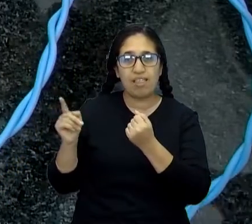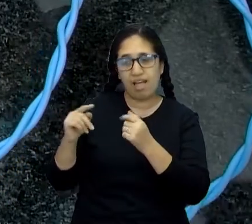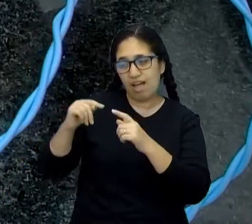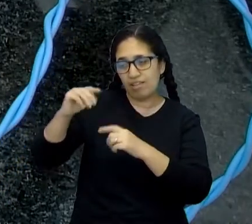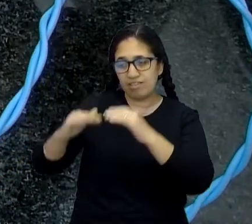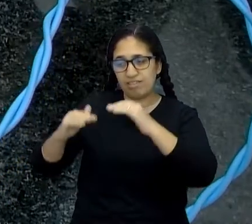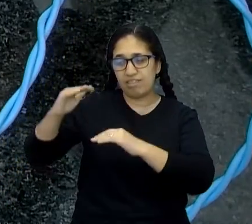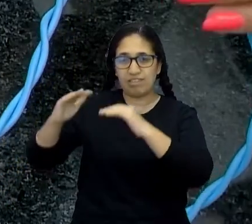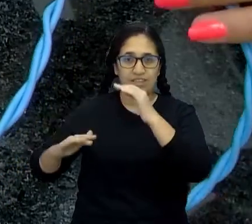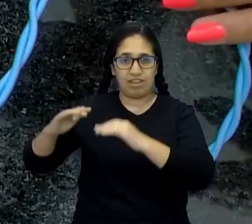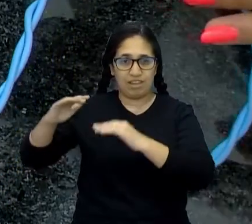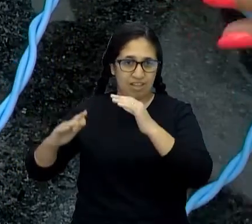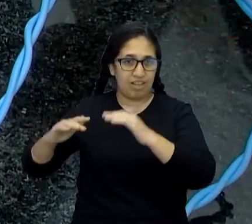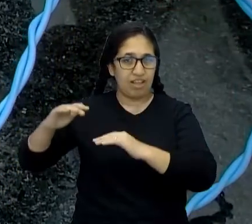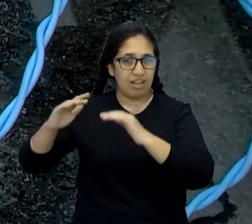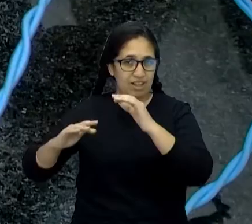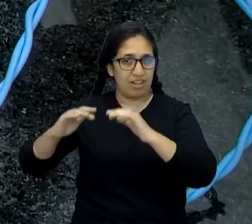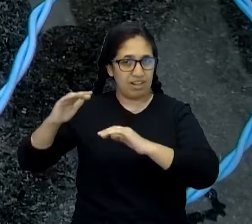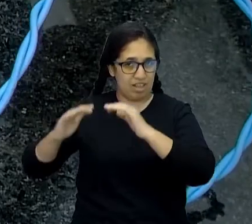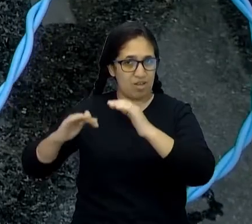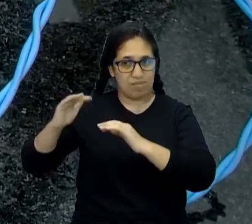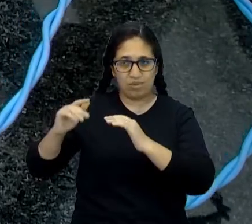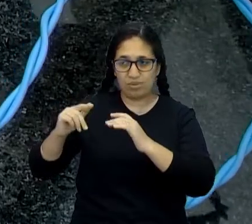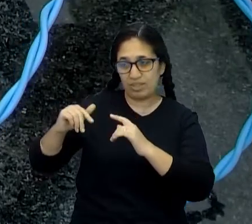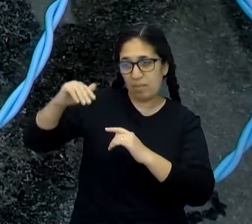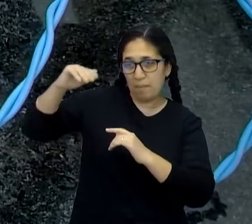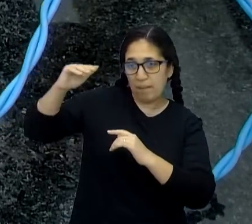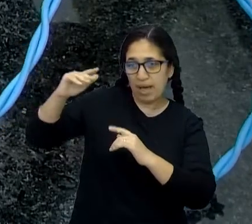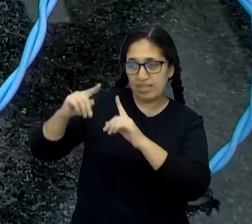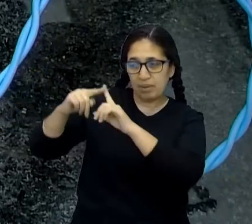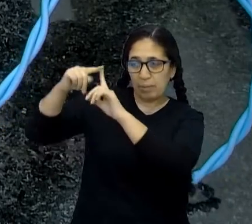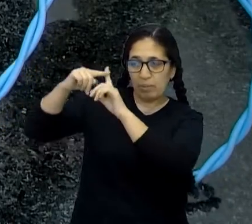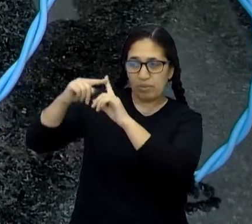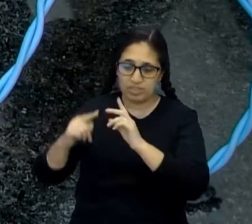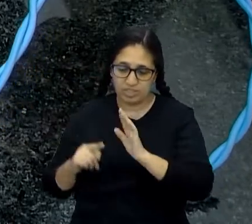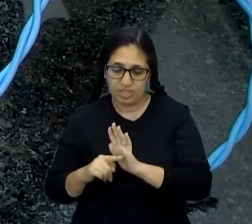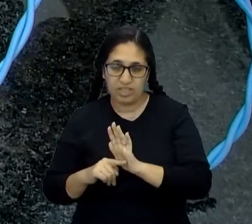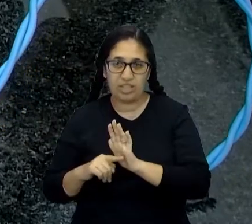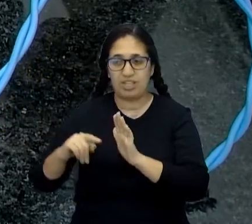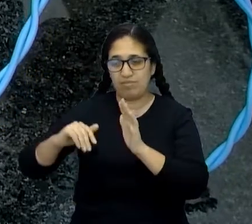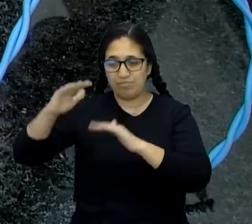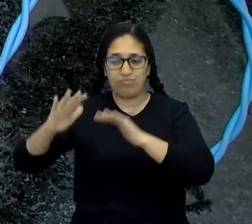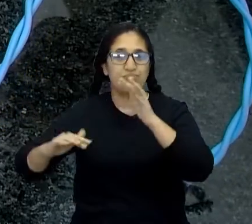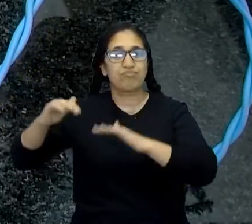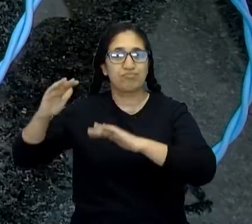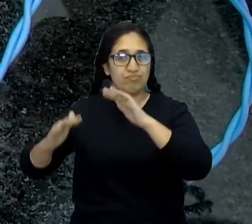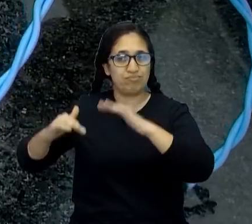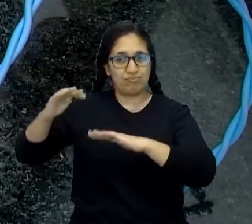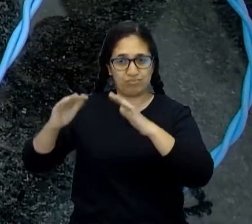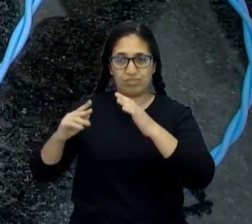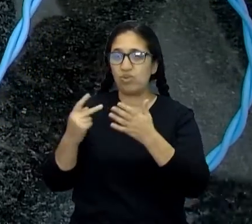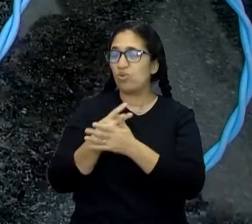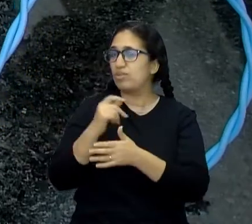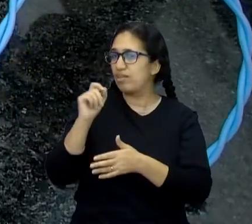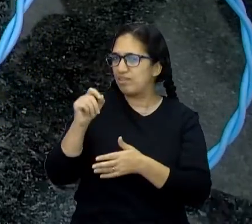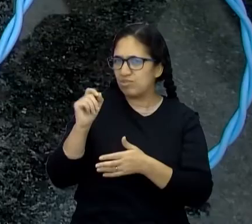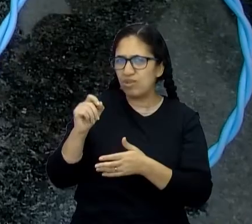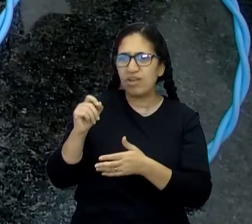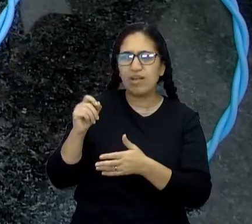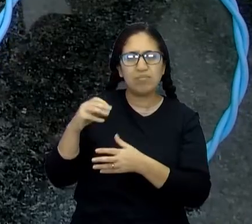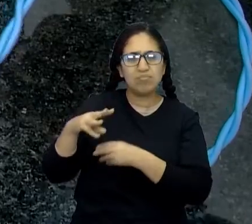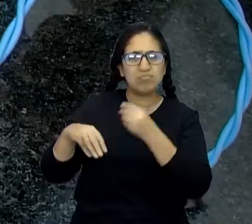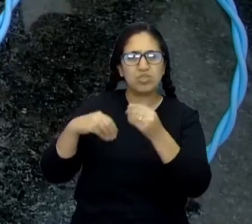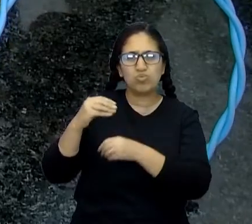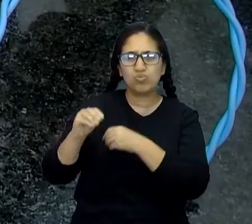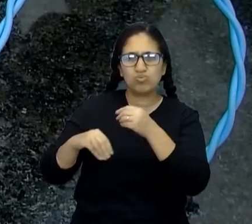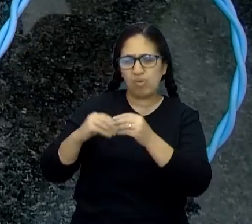né? Onde tem desequilíbrios de carga, ou seja, tem mais elétrons do que próton ou mais prótons que elétrons, acontece que tem elétrons